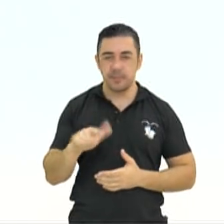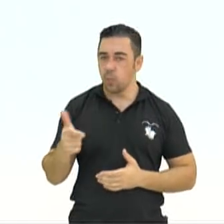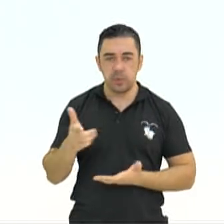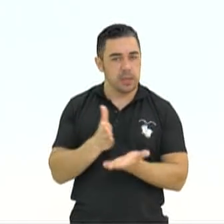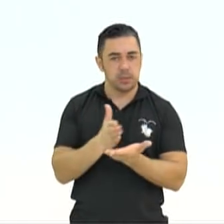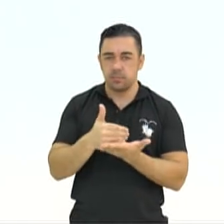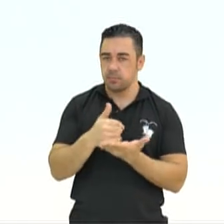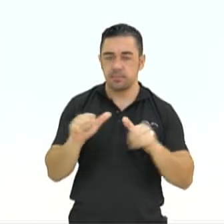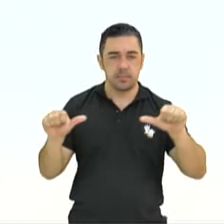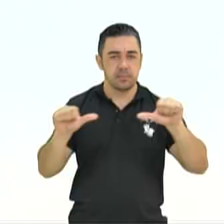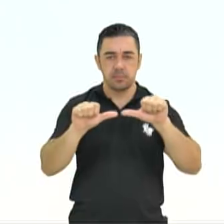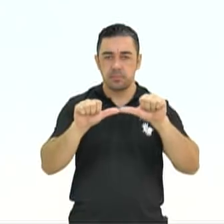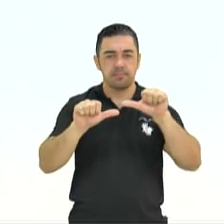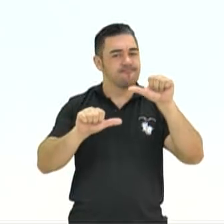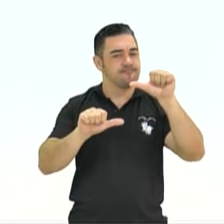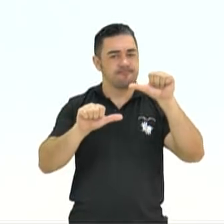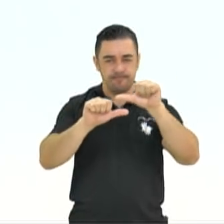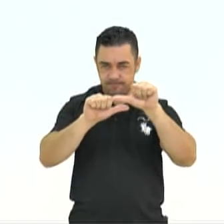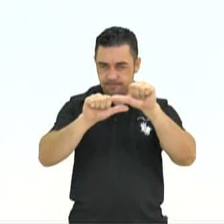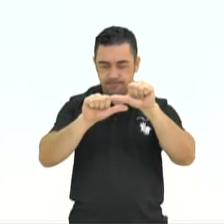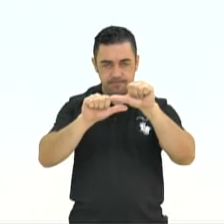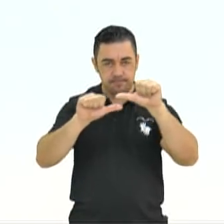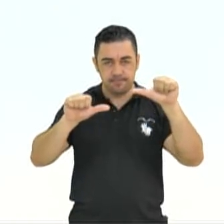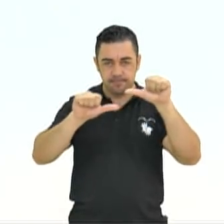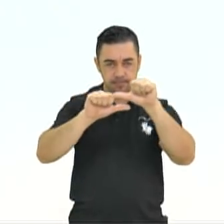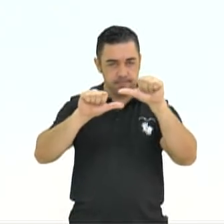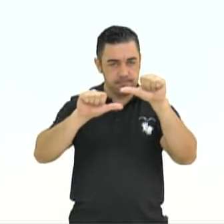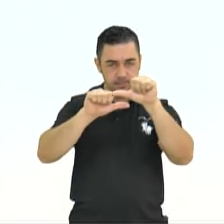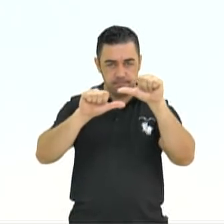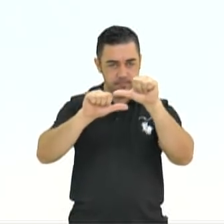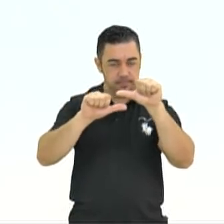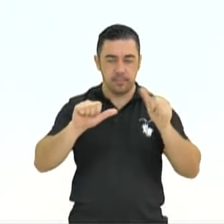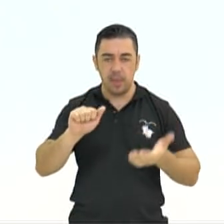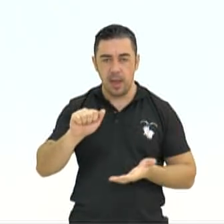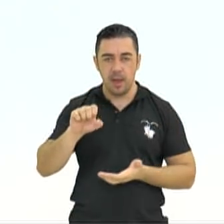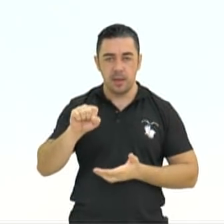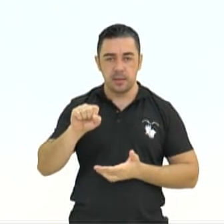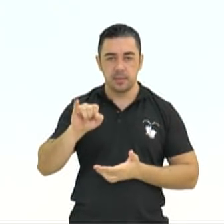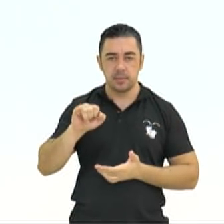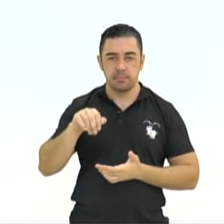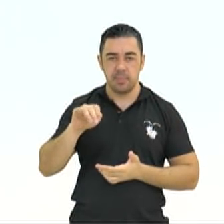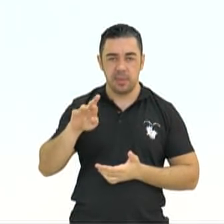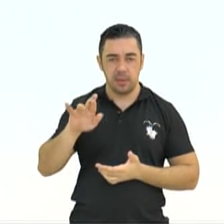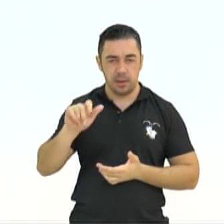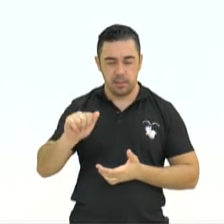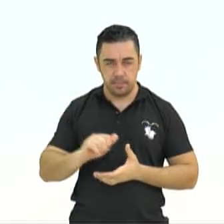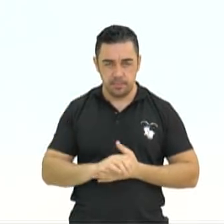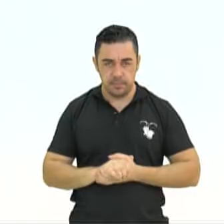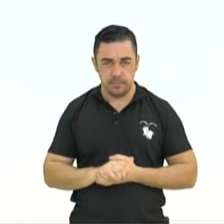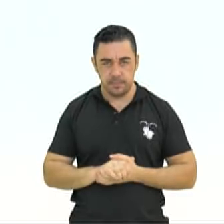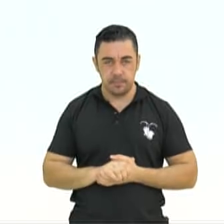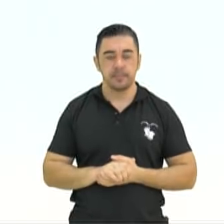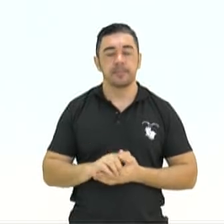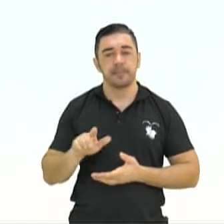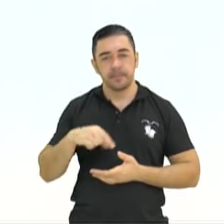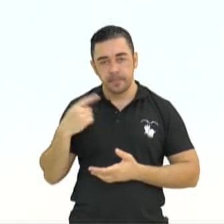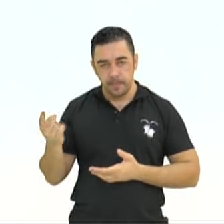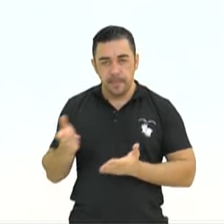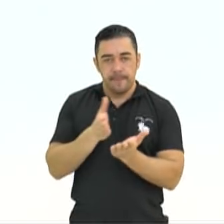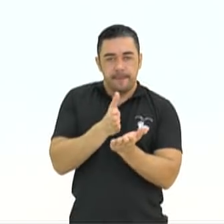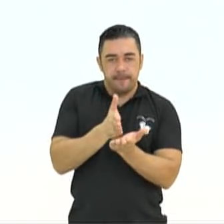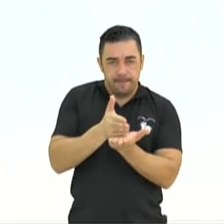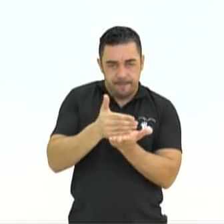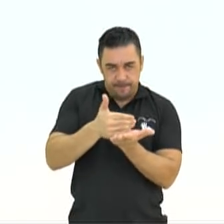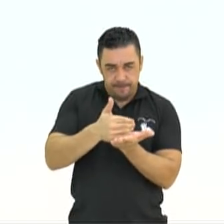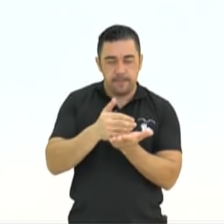né? O único animal que a gente diz que não tem como dividir em duas metades iguais, ainda mais assim, ó, a complexidade desse animal, né? E aqui ainda, radial,